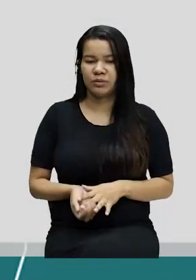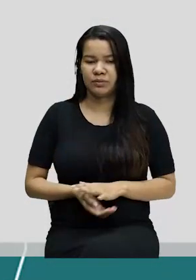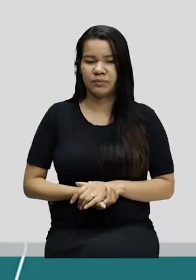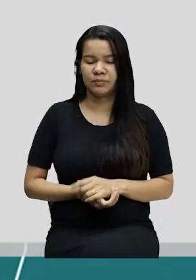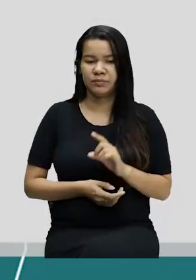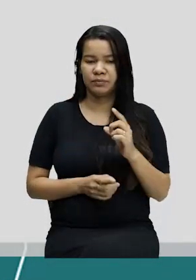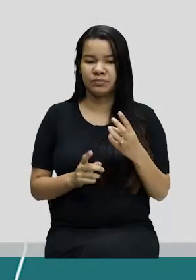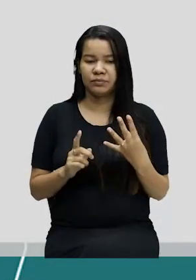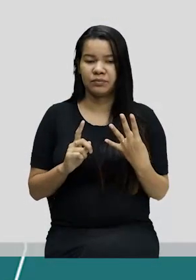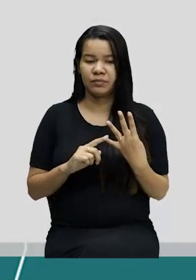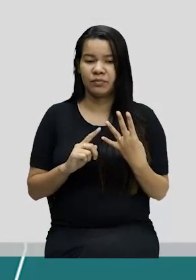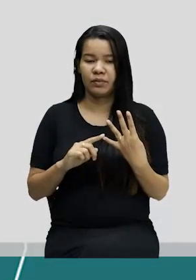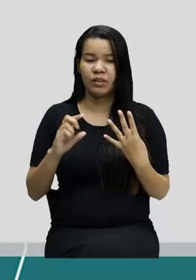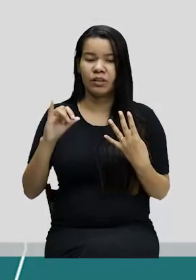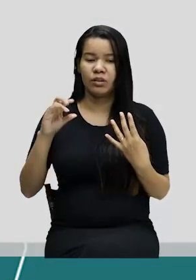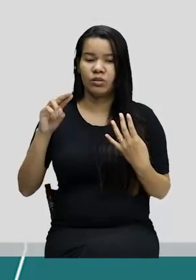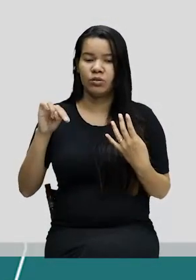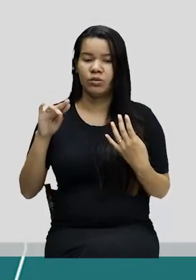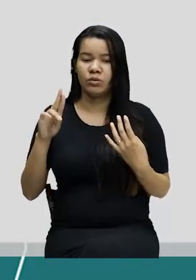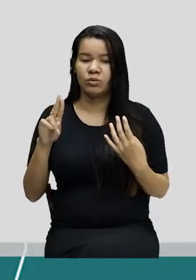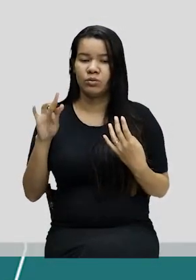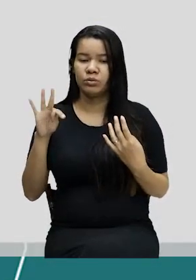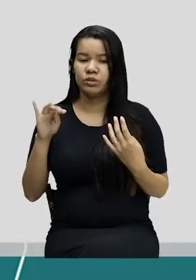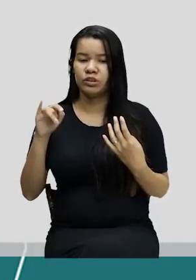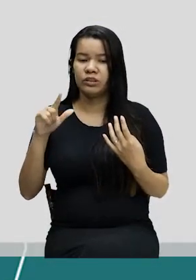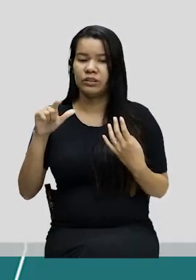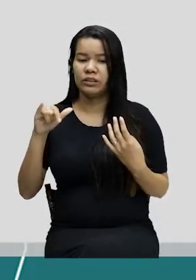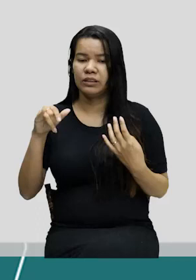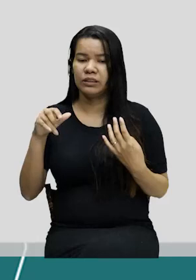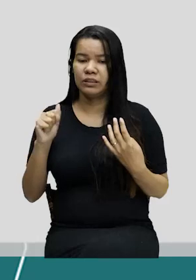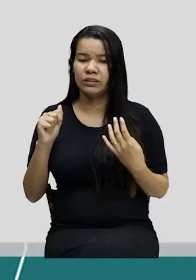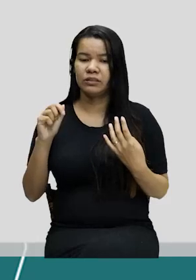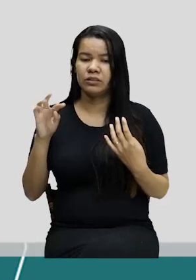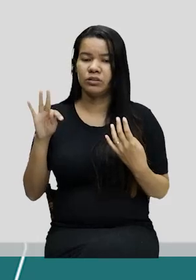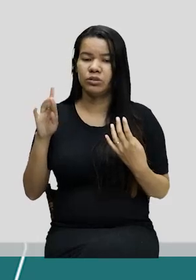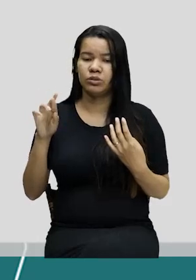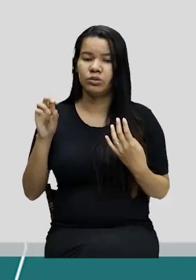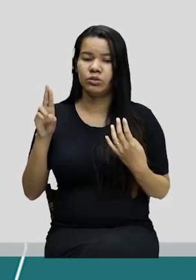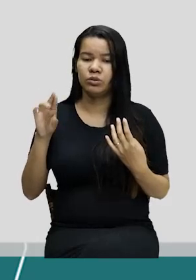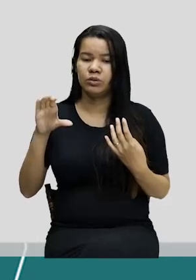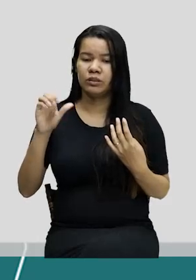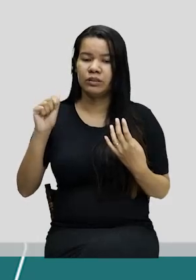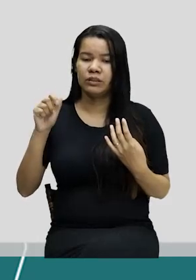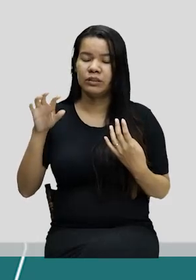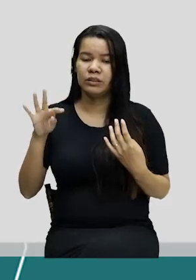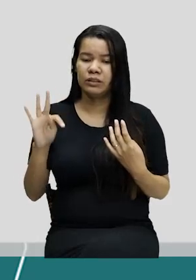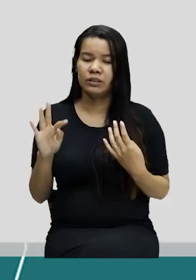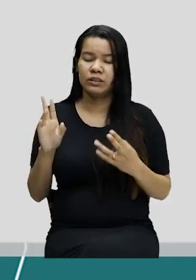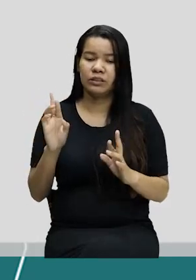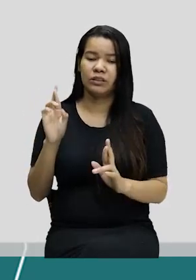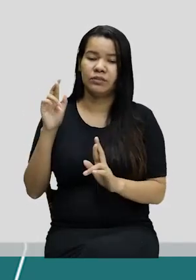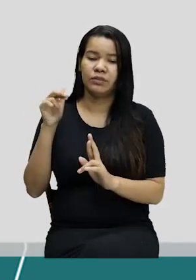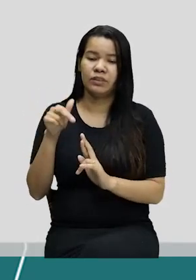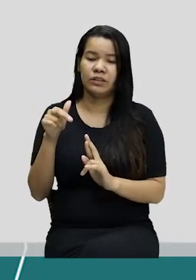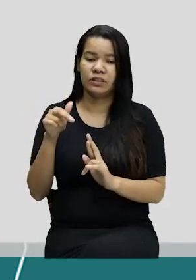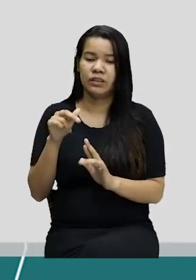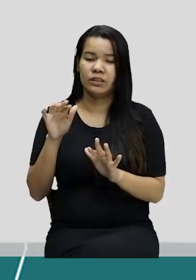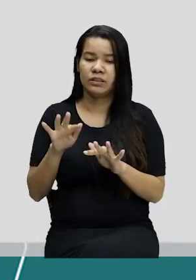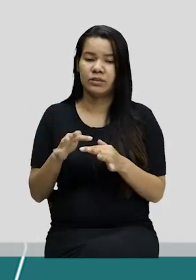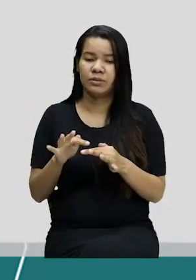Inútil e trunca. Cortar o inútil e buscar o equilíbrio, ou seja, denota a simplicidade da linguagem árcade